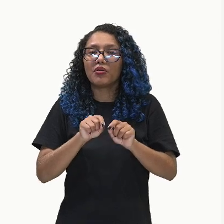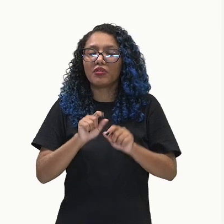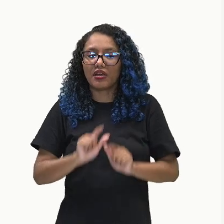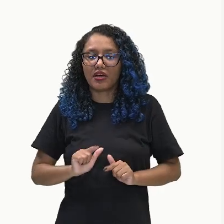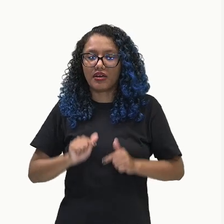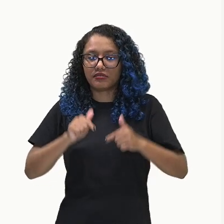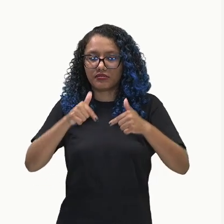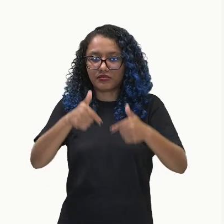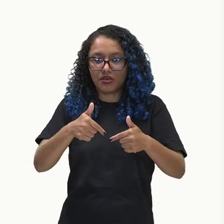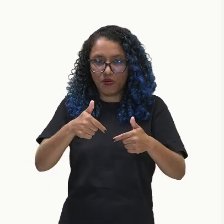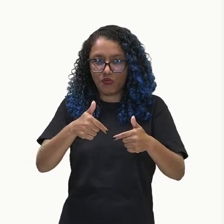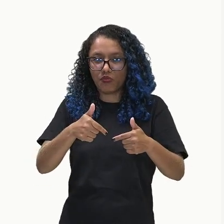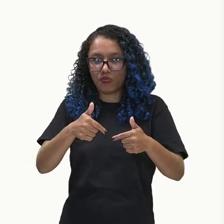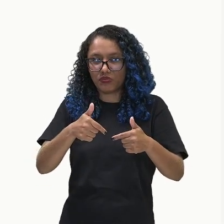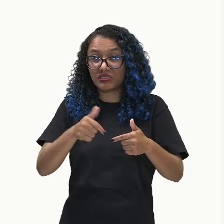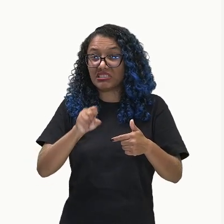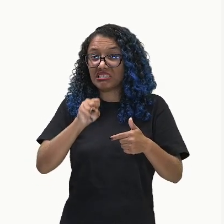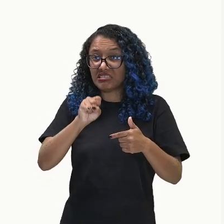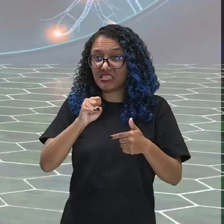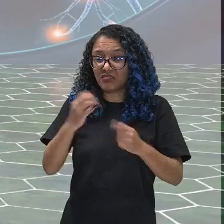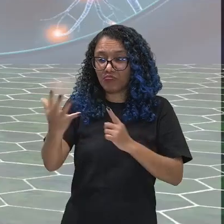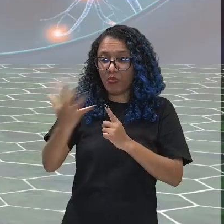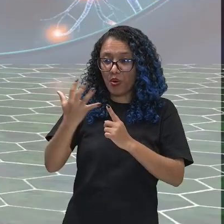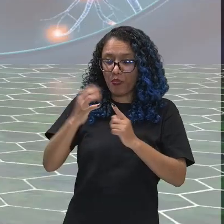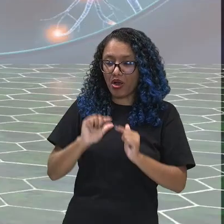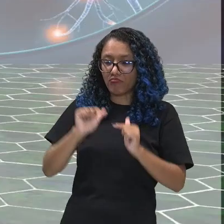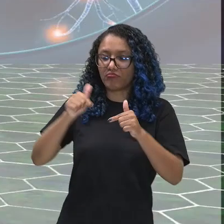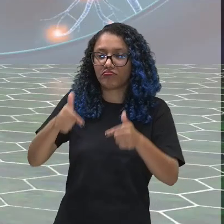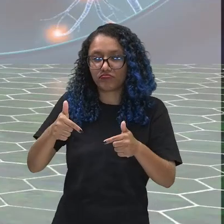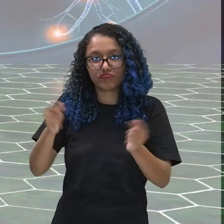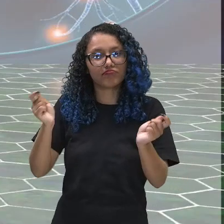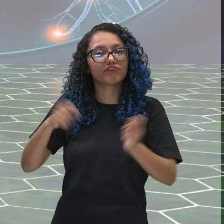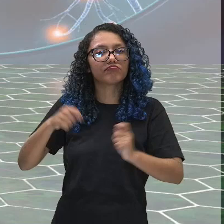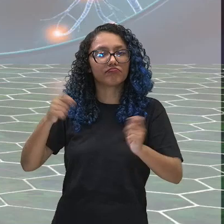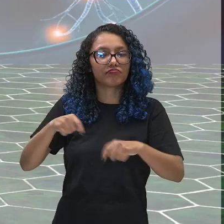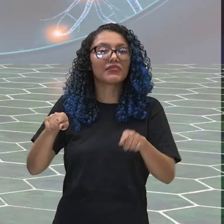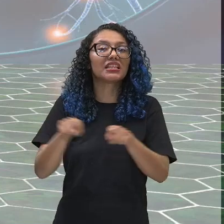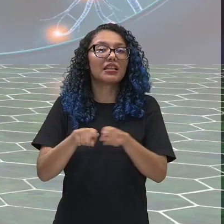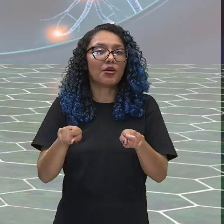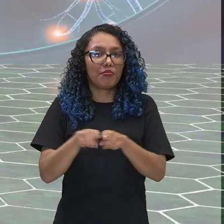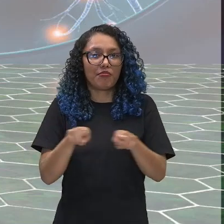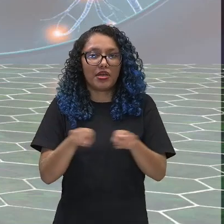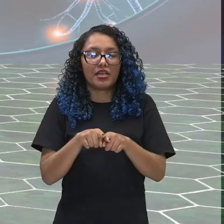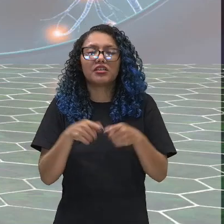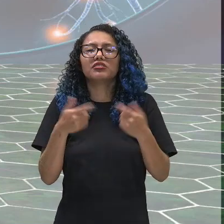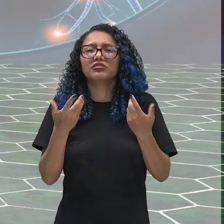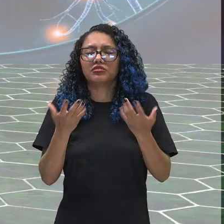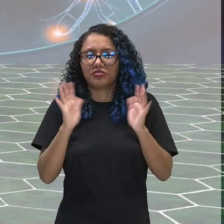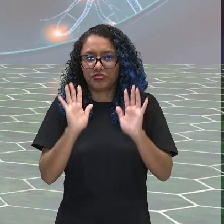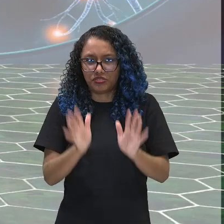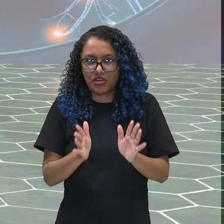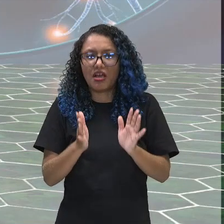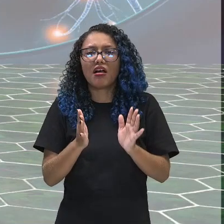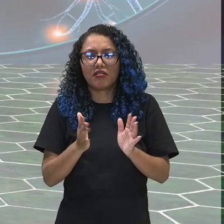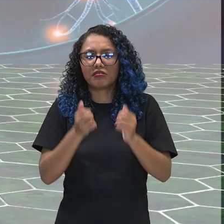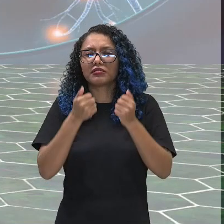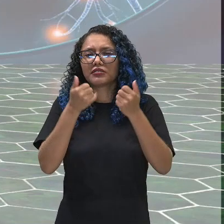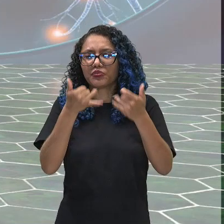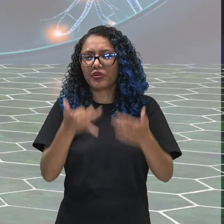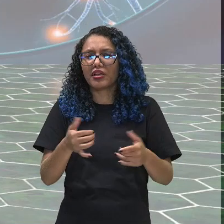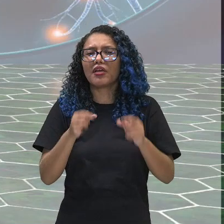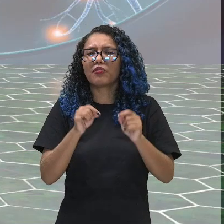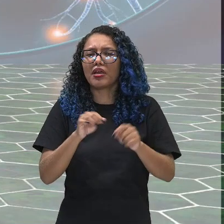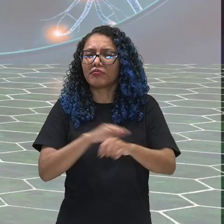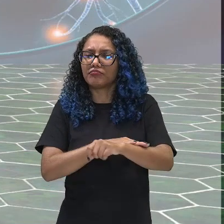do ambiente. Então, nós já sabemos aí, já comentei para vocês que ele é um tecido